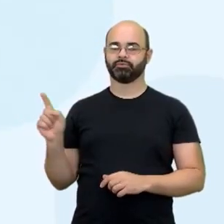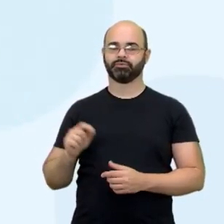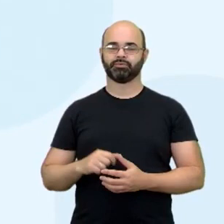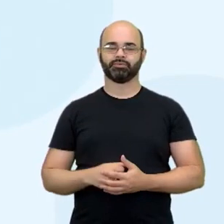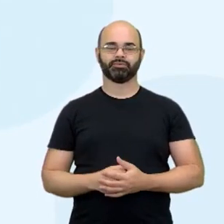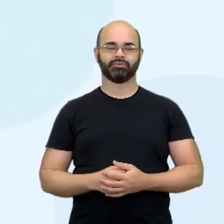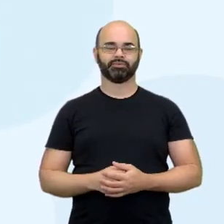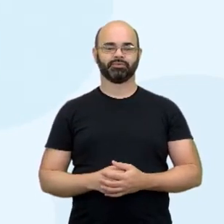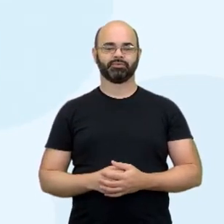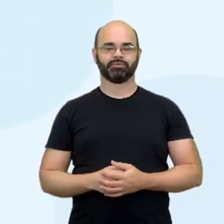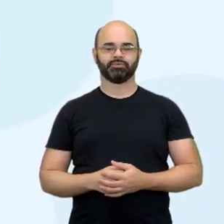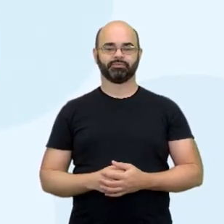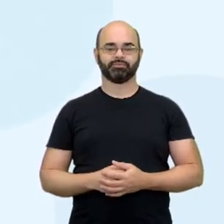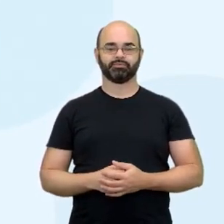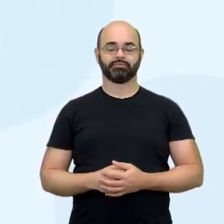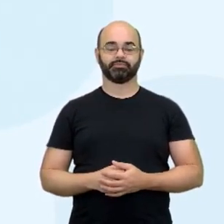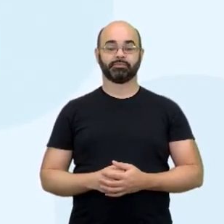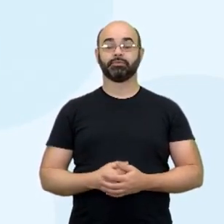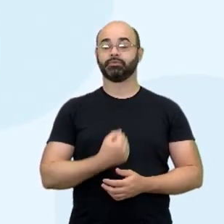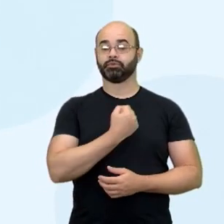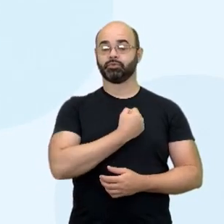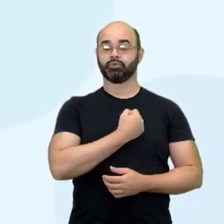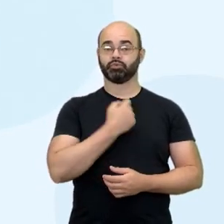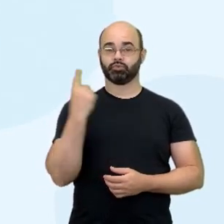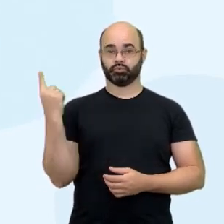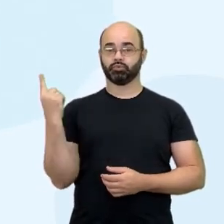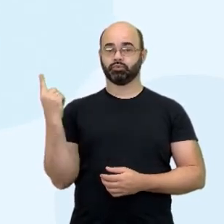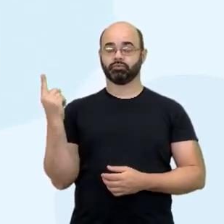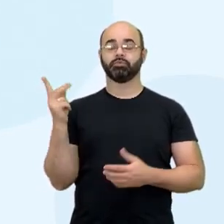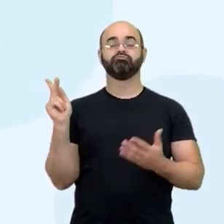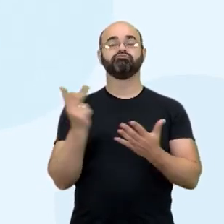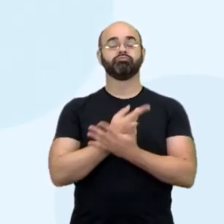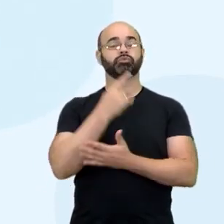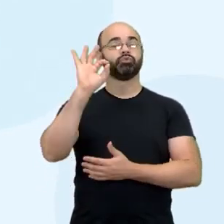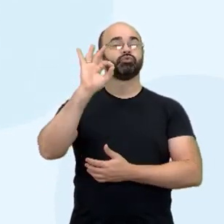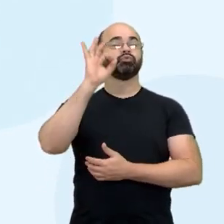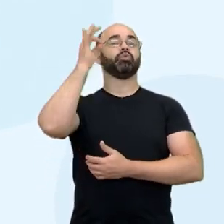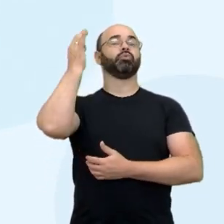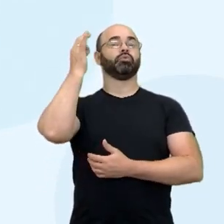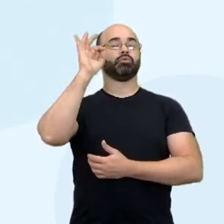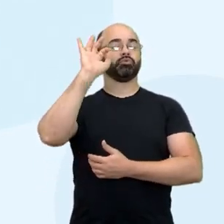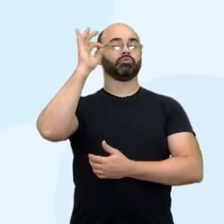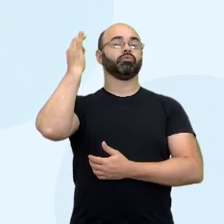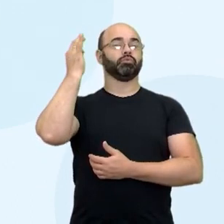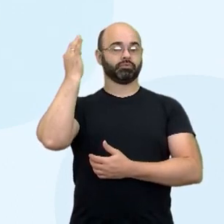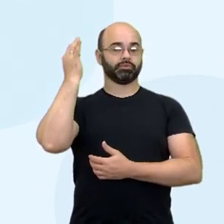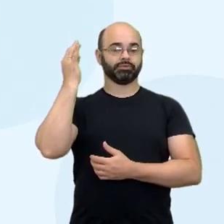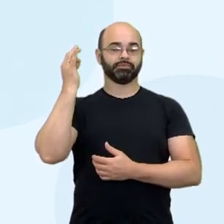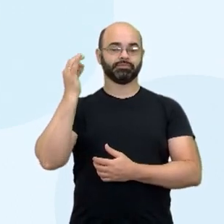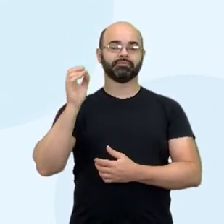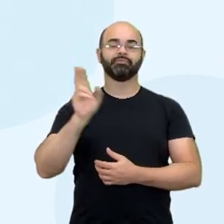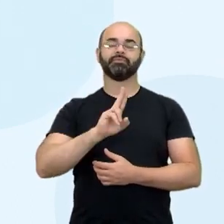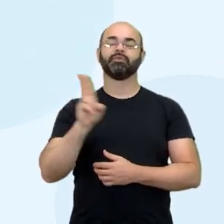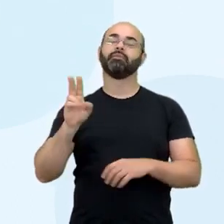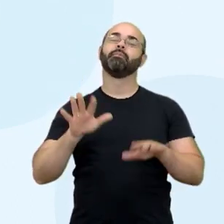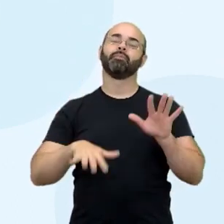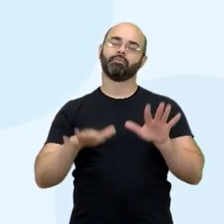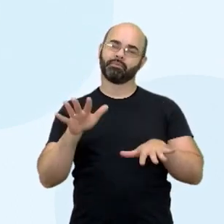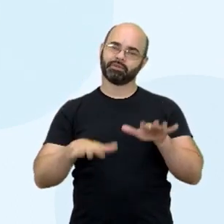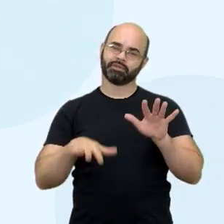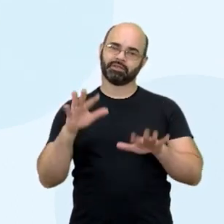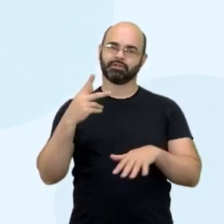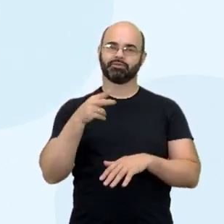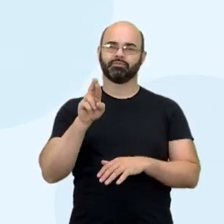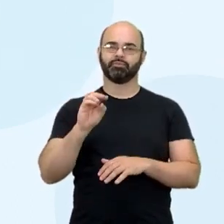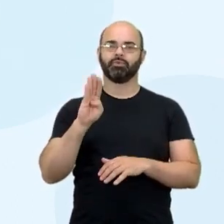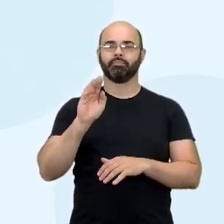escrito o seguinte, ó: a estes números que representam a chance de que algo aconteça, chamamos de probabilidade.